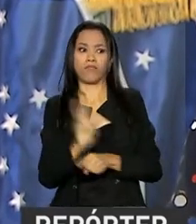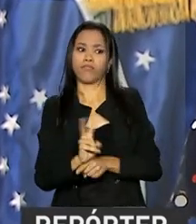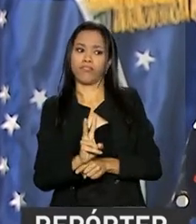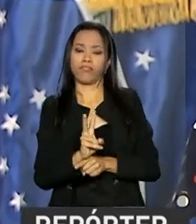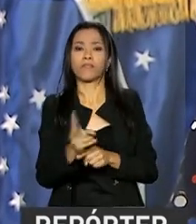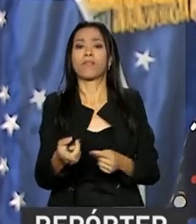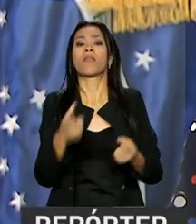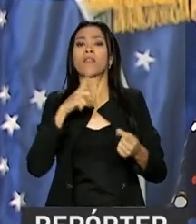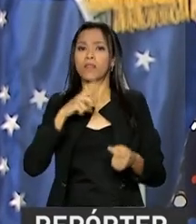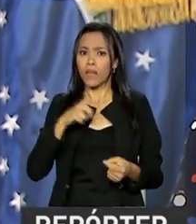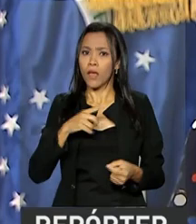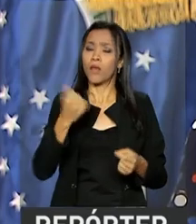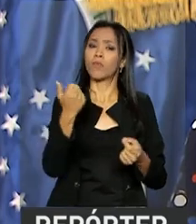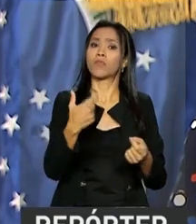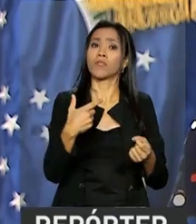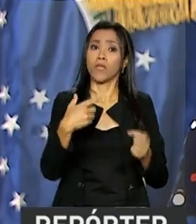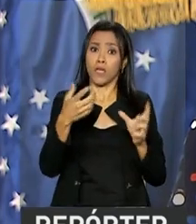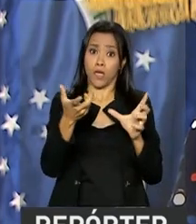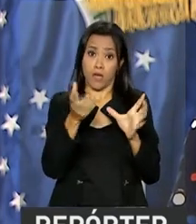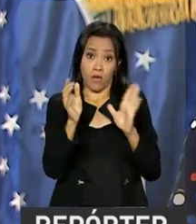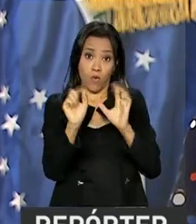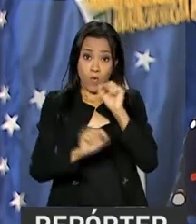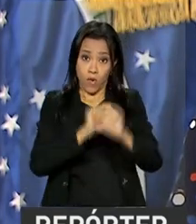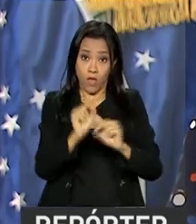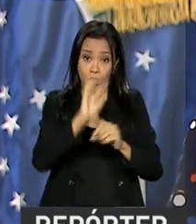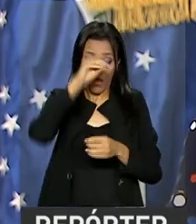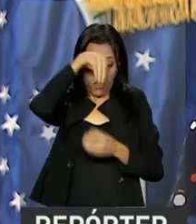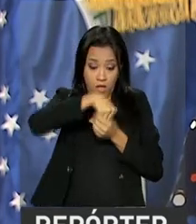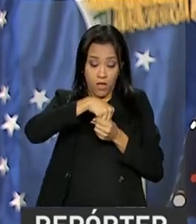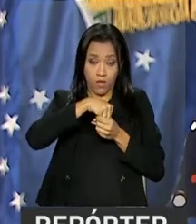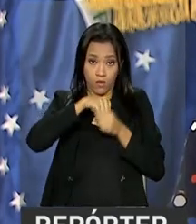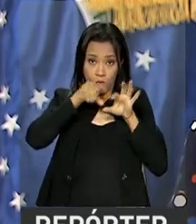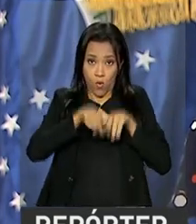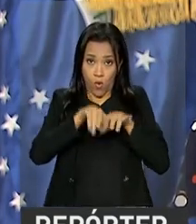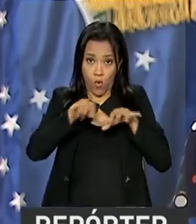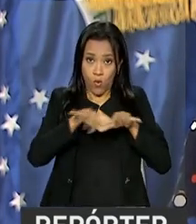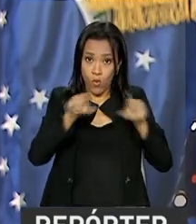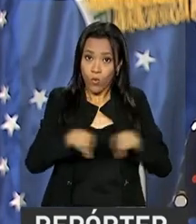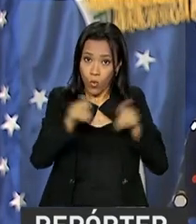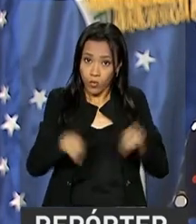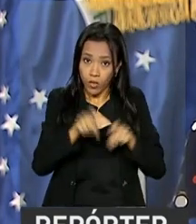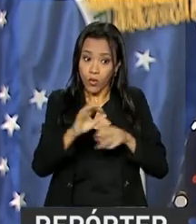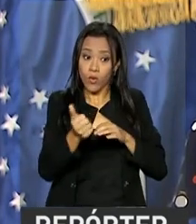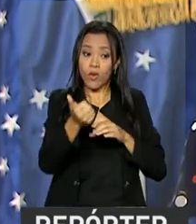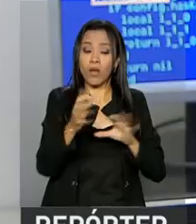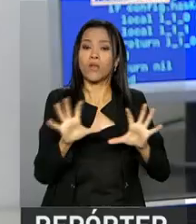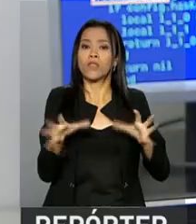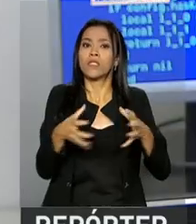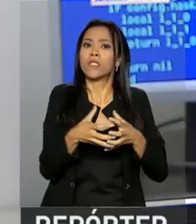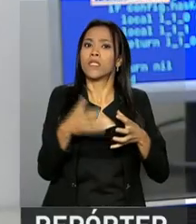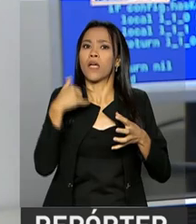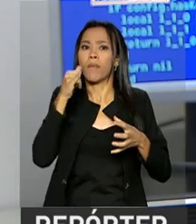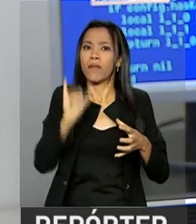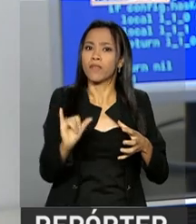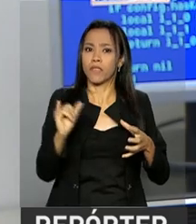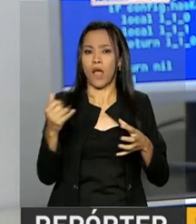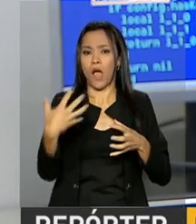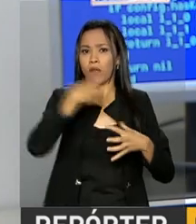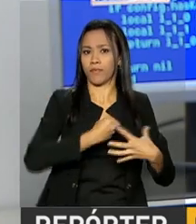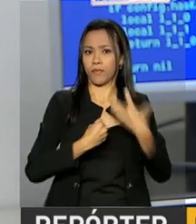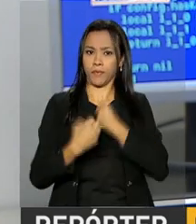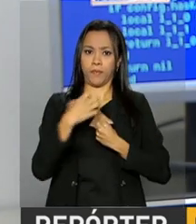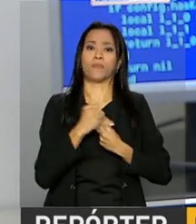temos softwares e hardwares que são é próprios para evitar que esse tipo de ataques aconteçam a segurança da internet